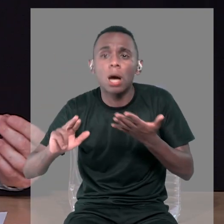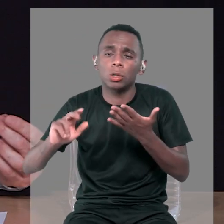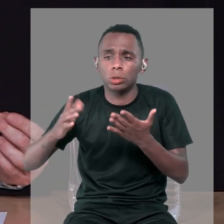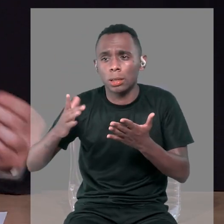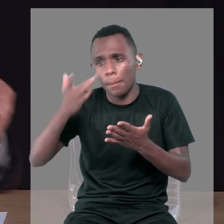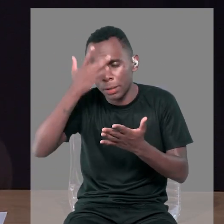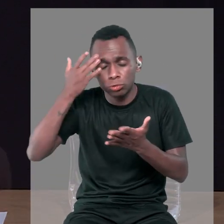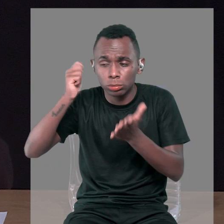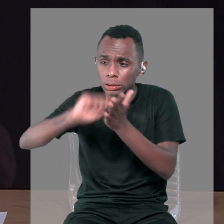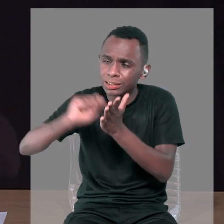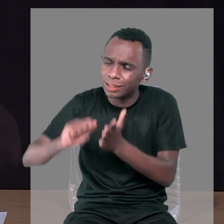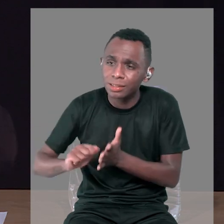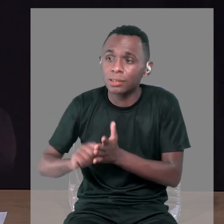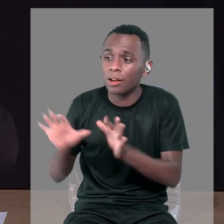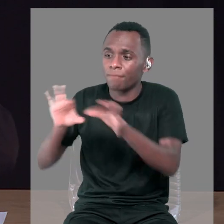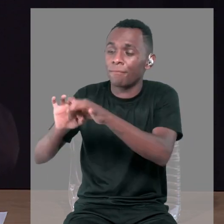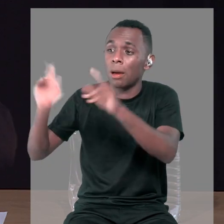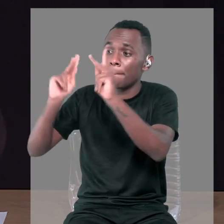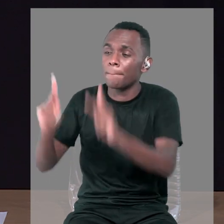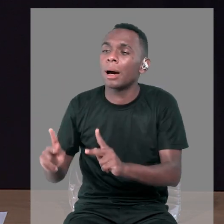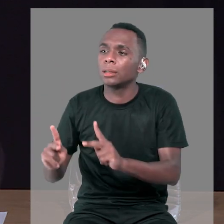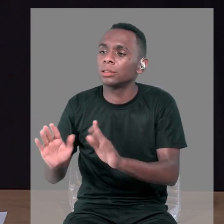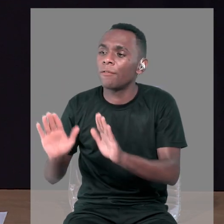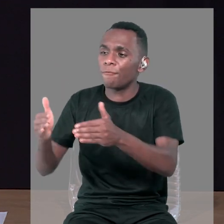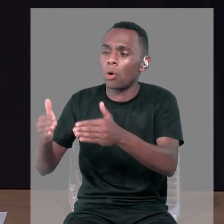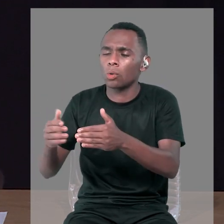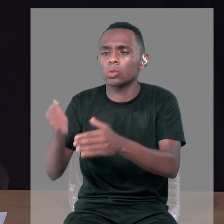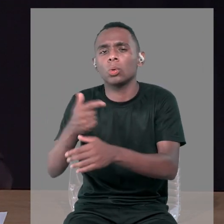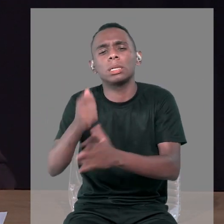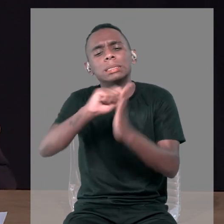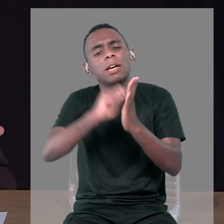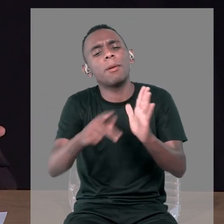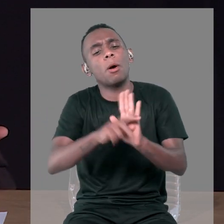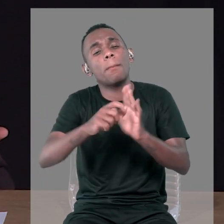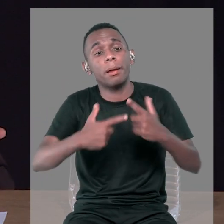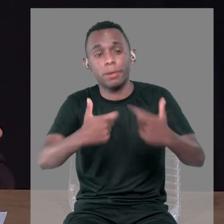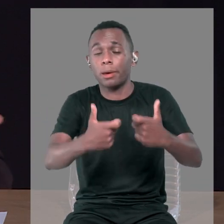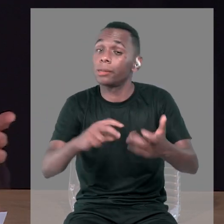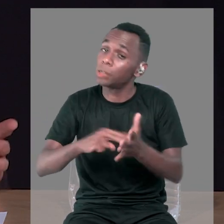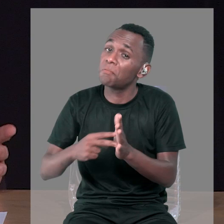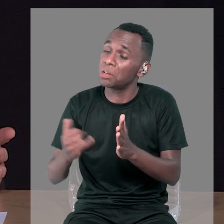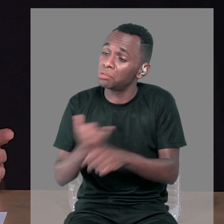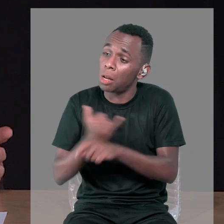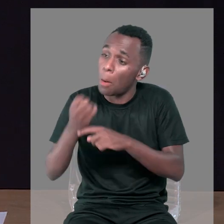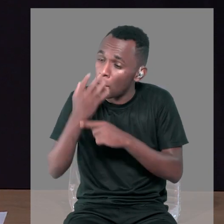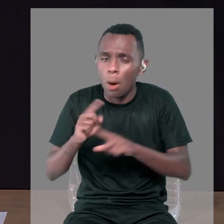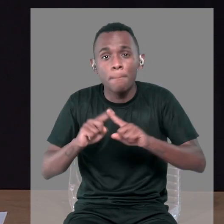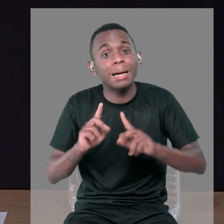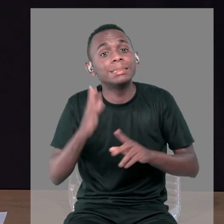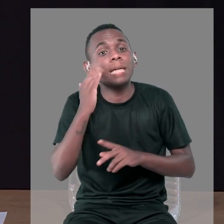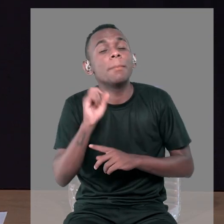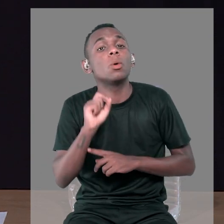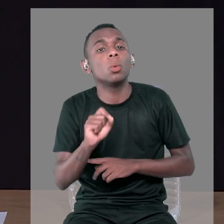paz é muito maior do que aqueles que se ocuparam com a guerra, o que talvez seja uma boa coisa. A questão é saber se